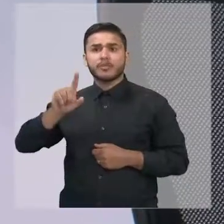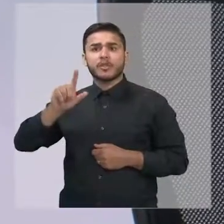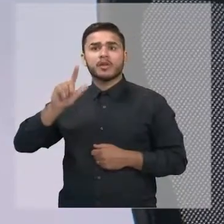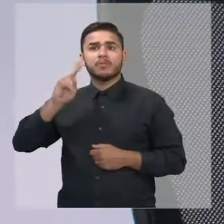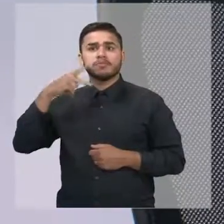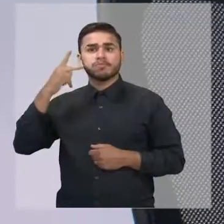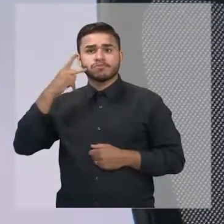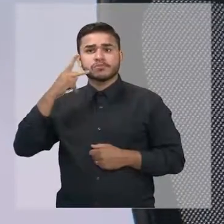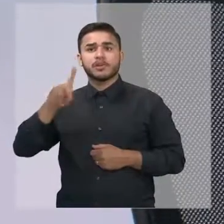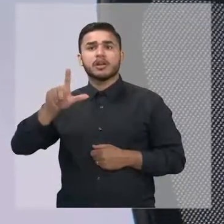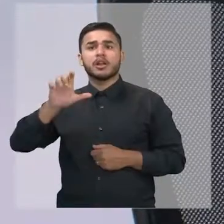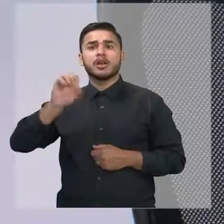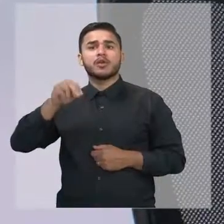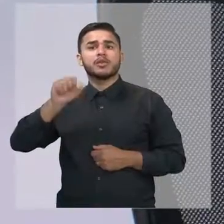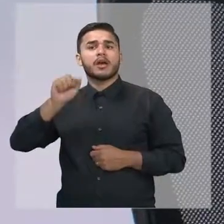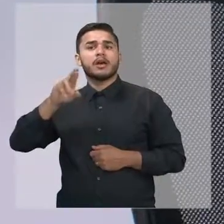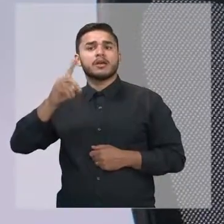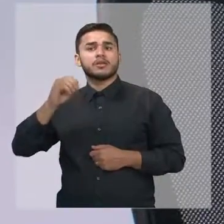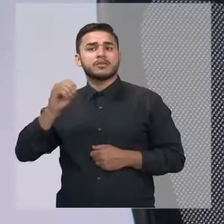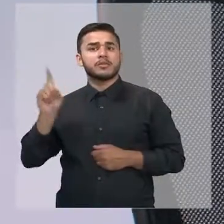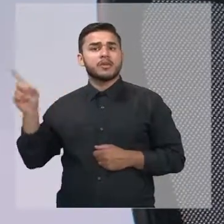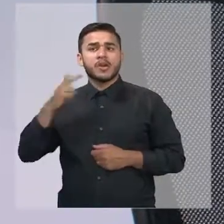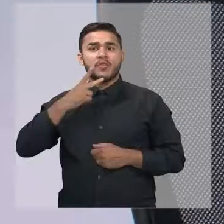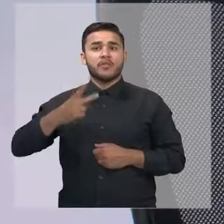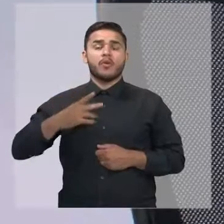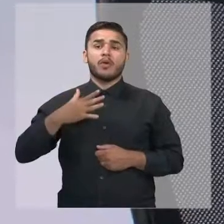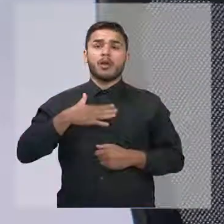bem superior à média, portanto ele não sabe lidar com poucos